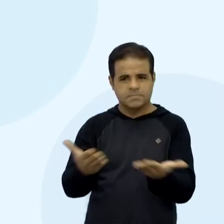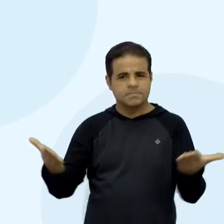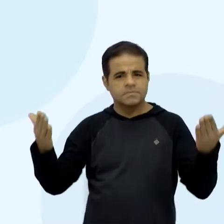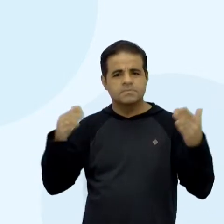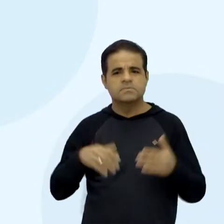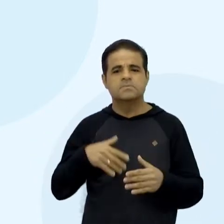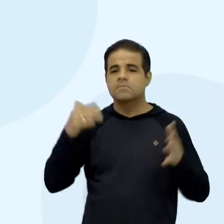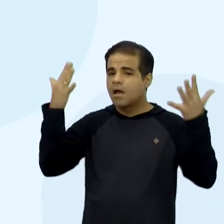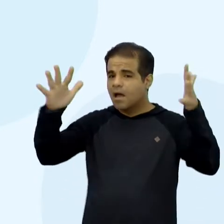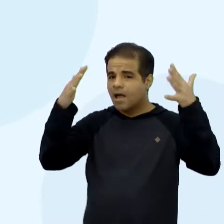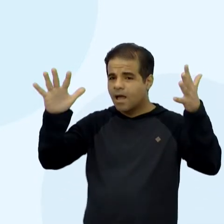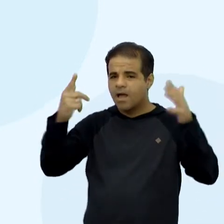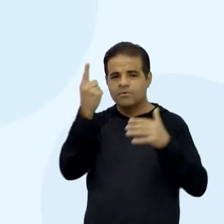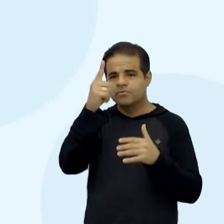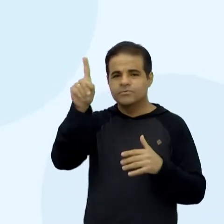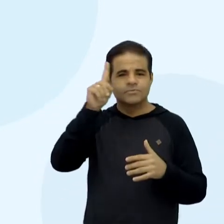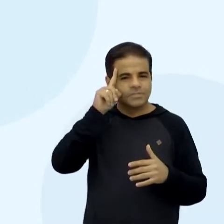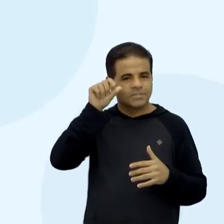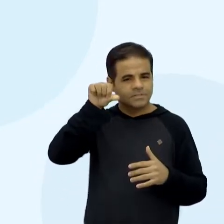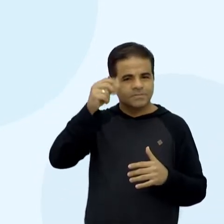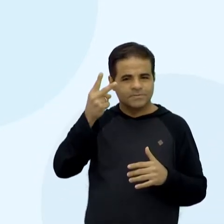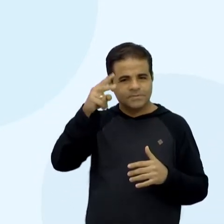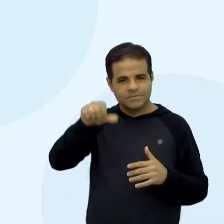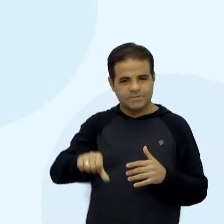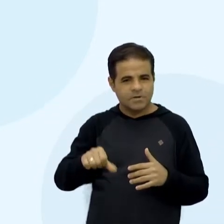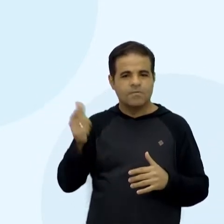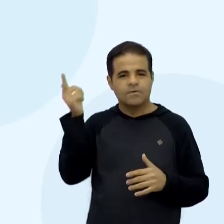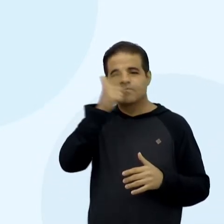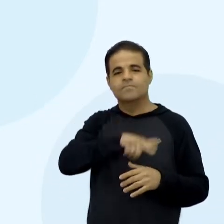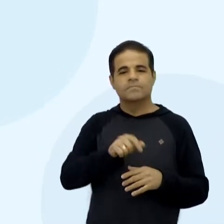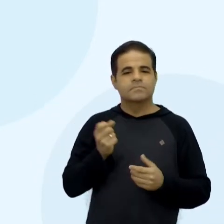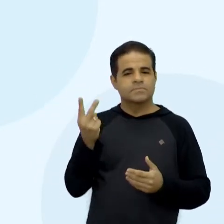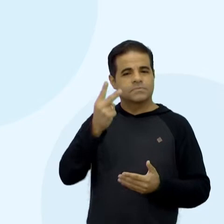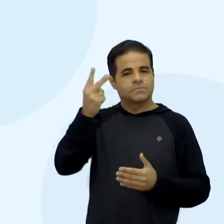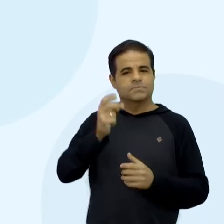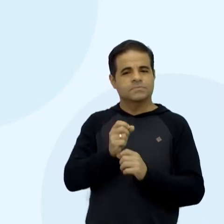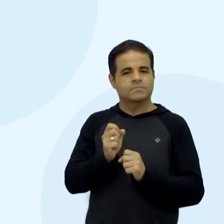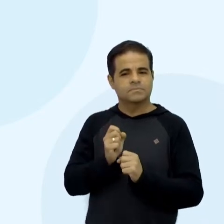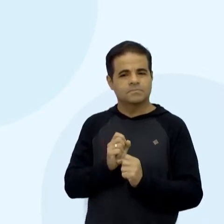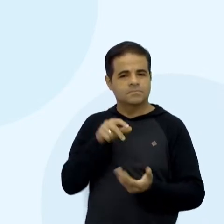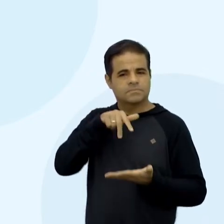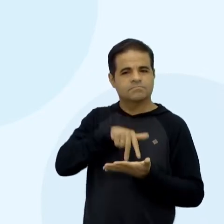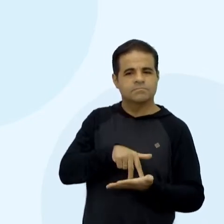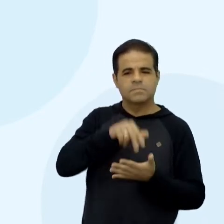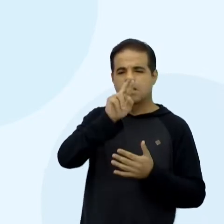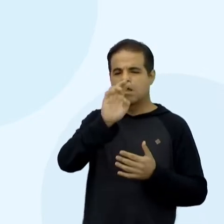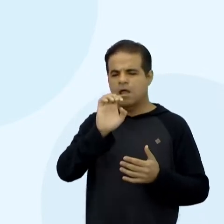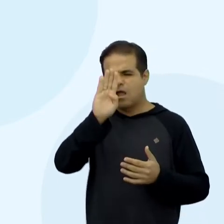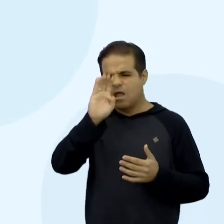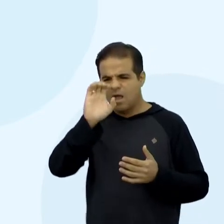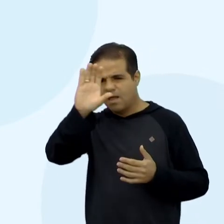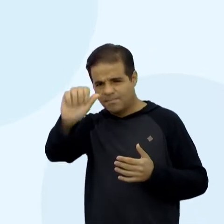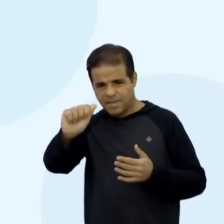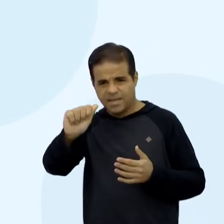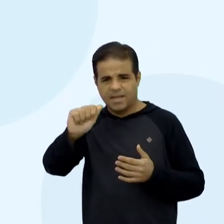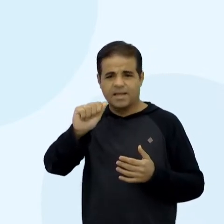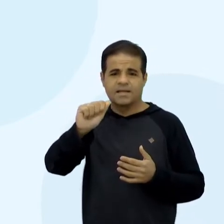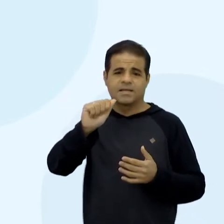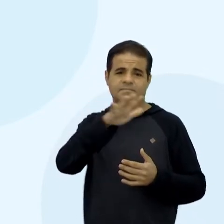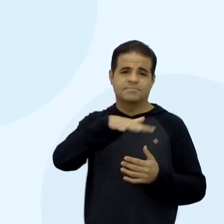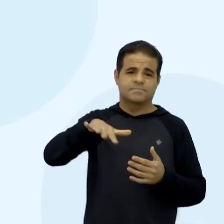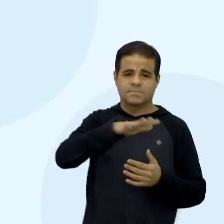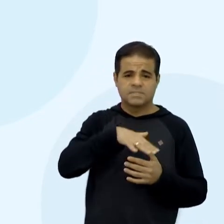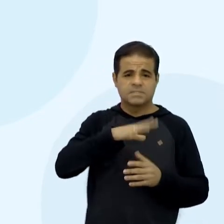ao comemorar, no último dia 29, a conquista do seu segundo lugar no pódio por Rebeca Andrade